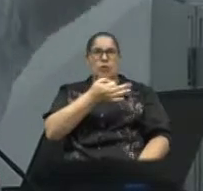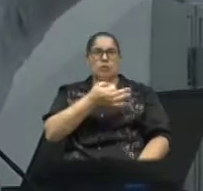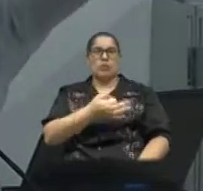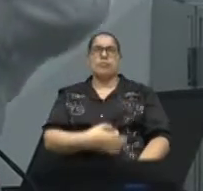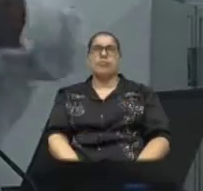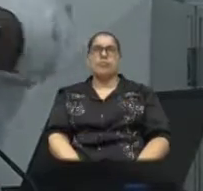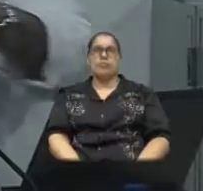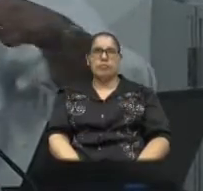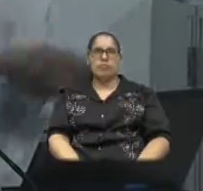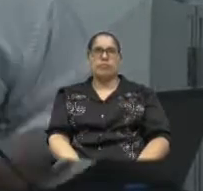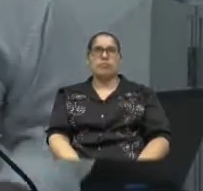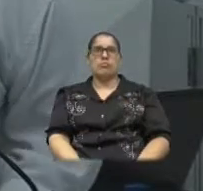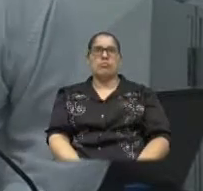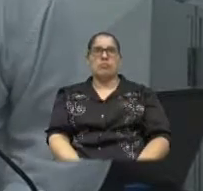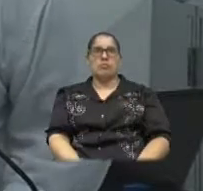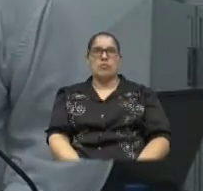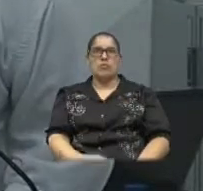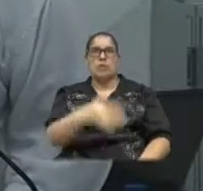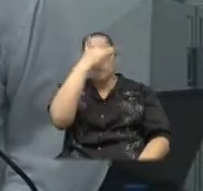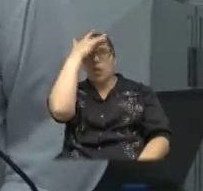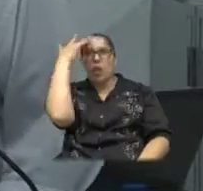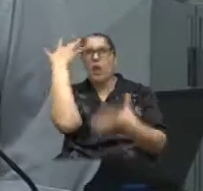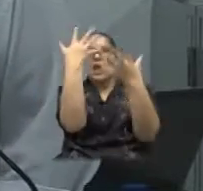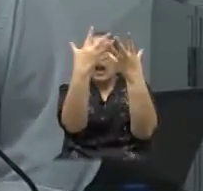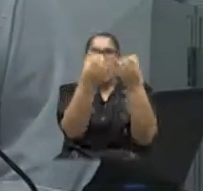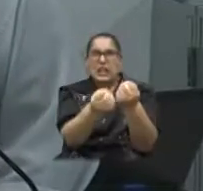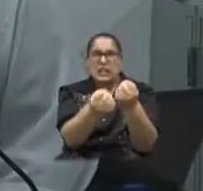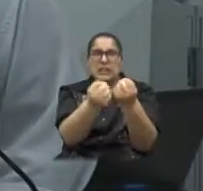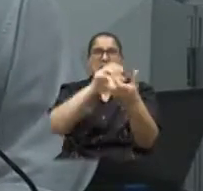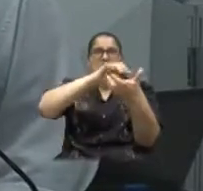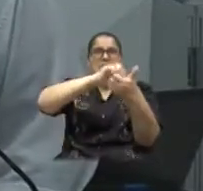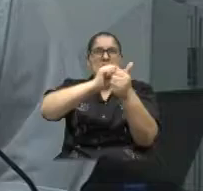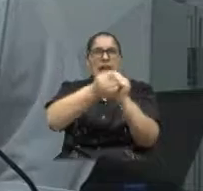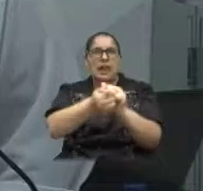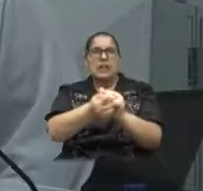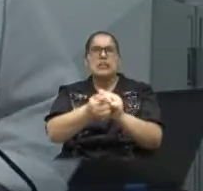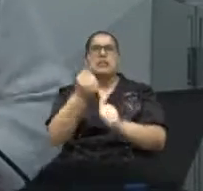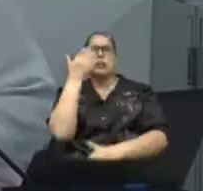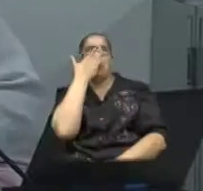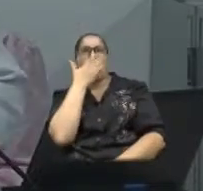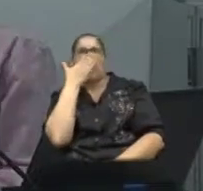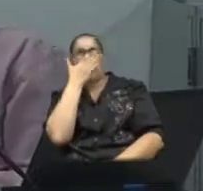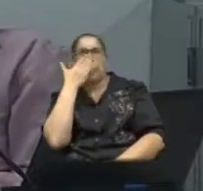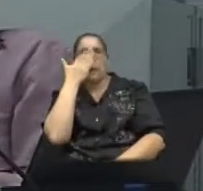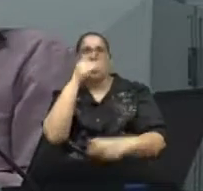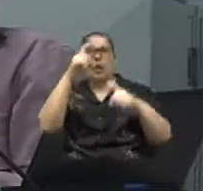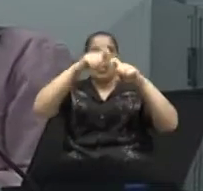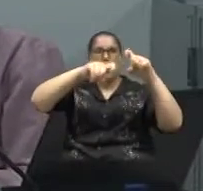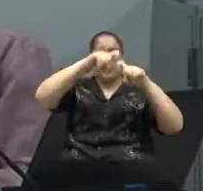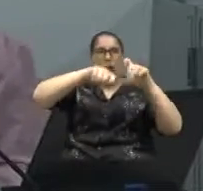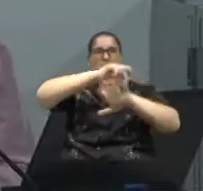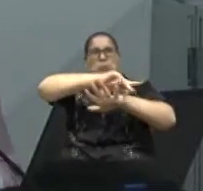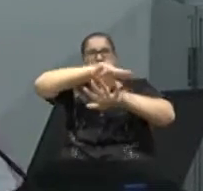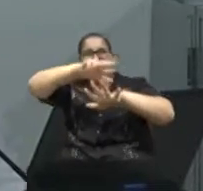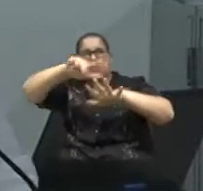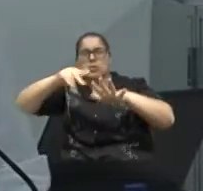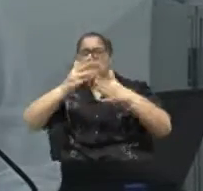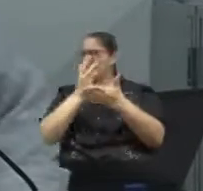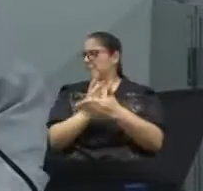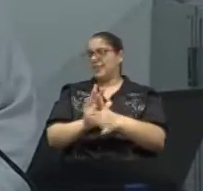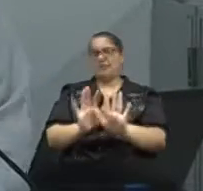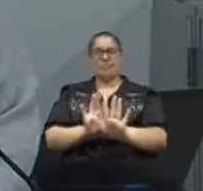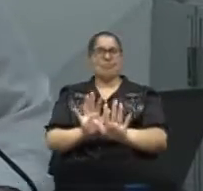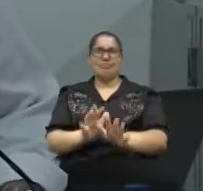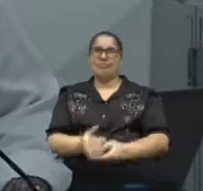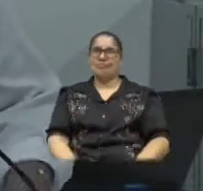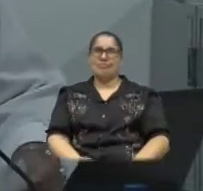defensores também são canalhas, porque são coniventes. Porque são coniventes. Aí eu vou parar de mostrar.